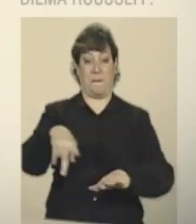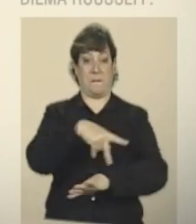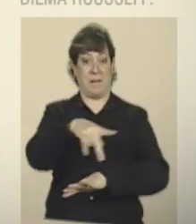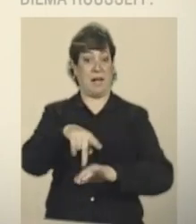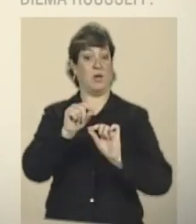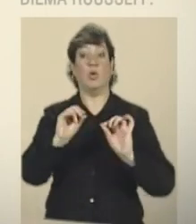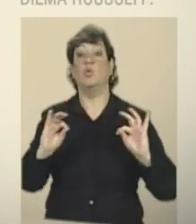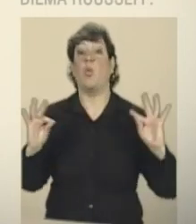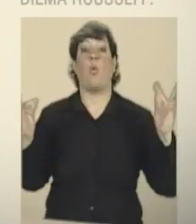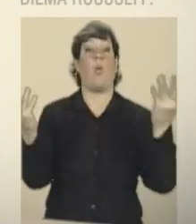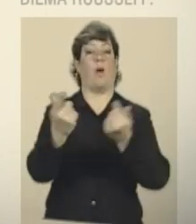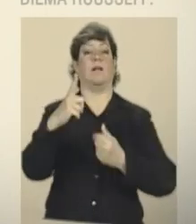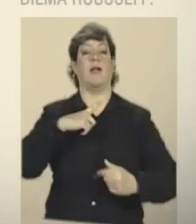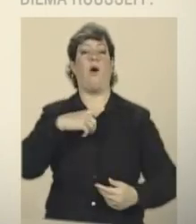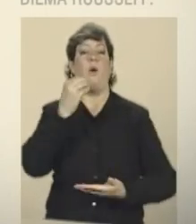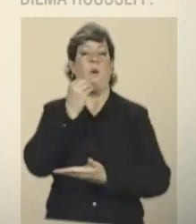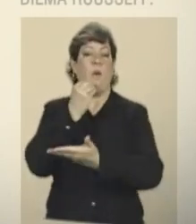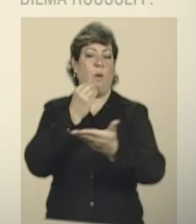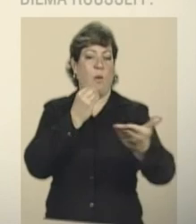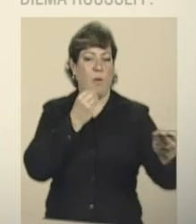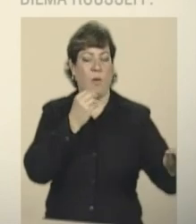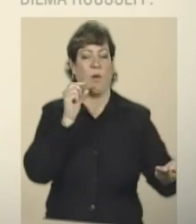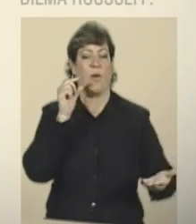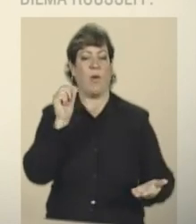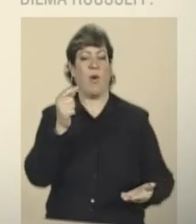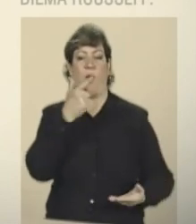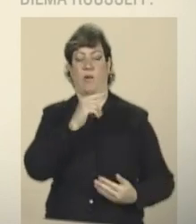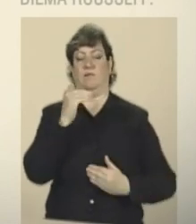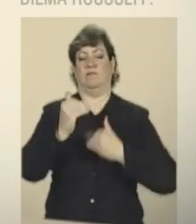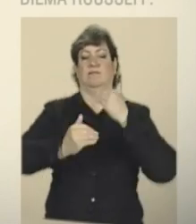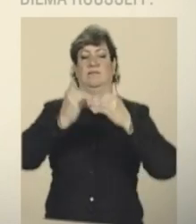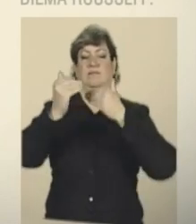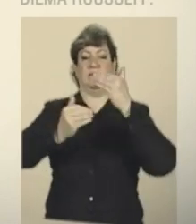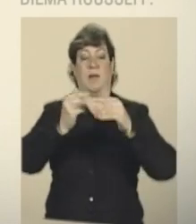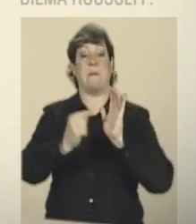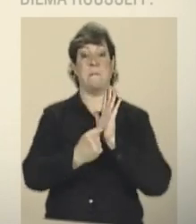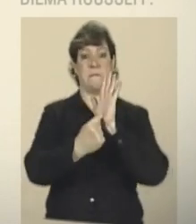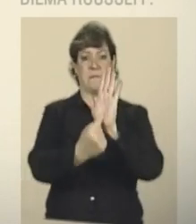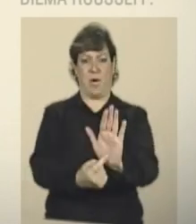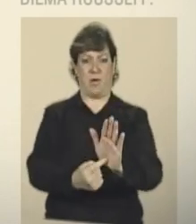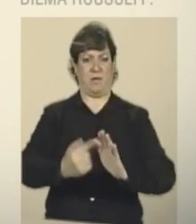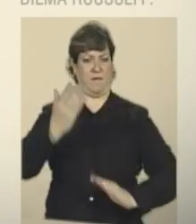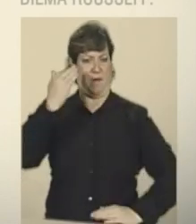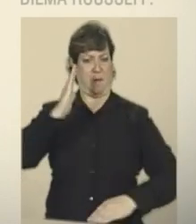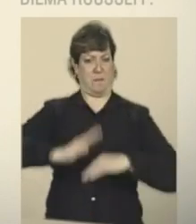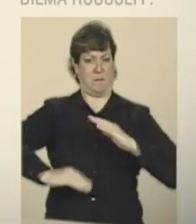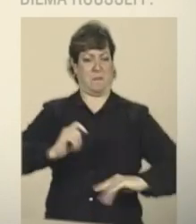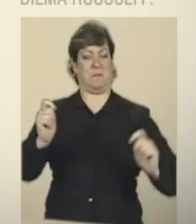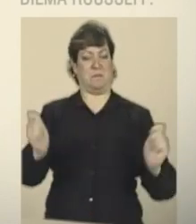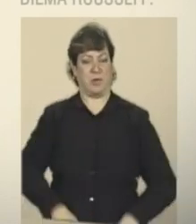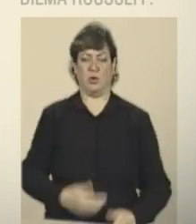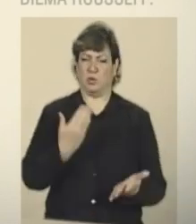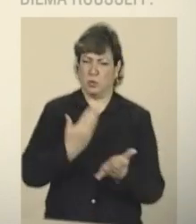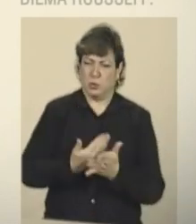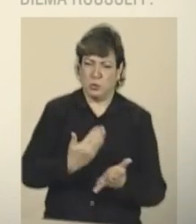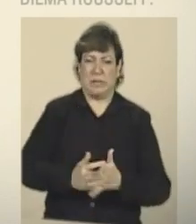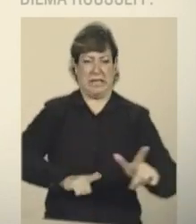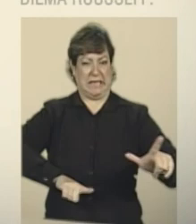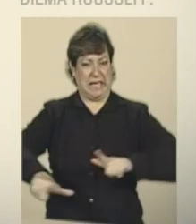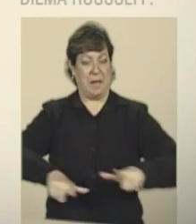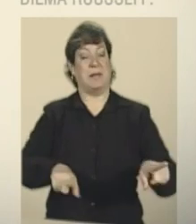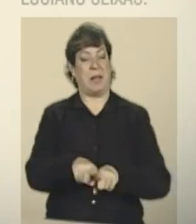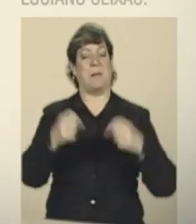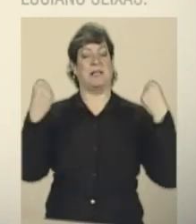em que todos tenham oportunidade de se desenvolverem mostrar seus talentos no estudo no trabalho